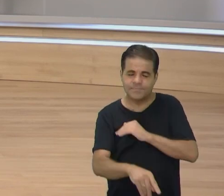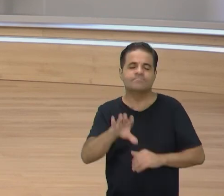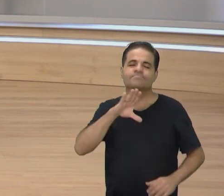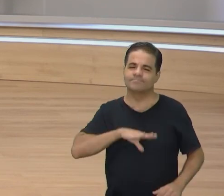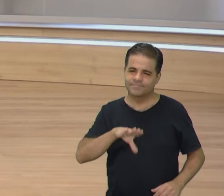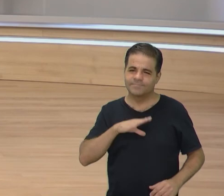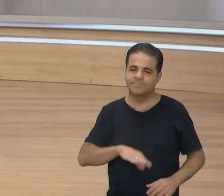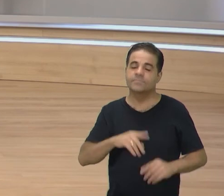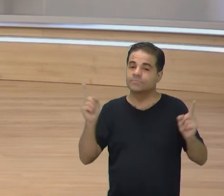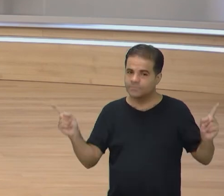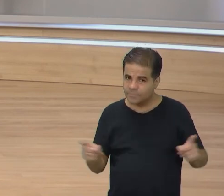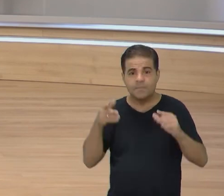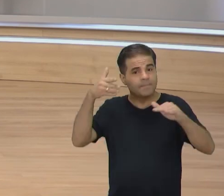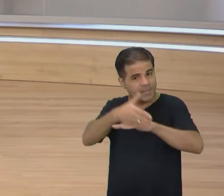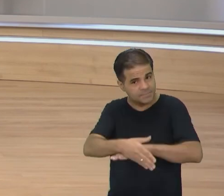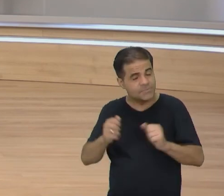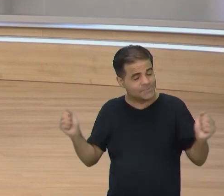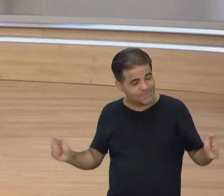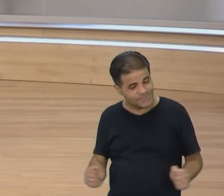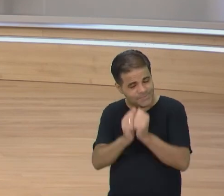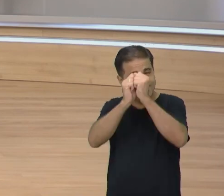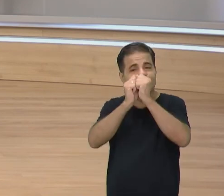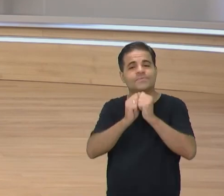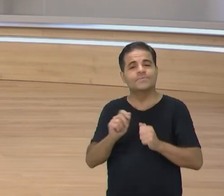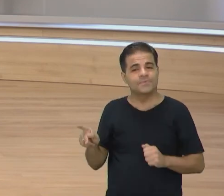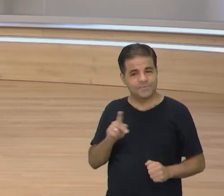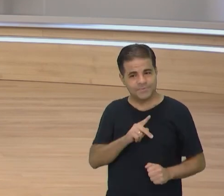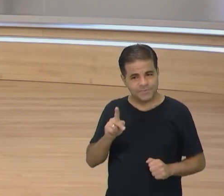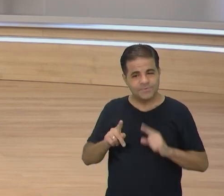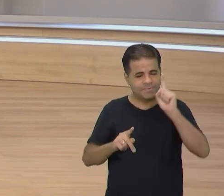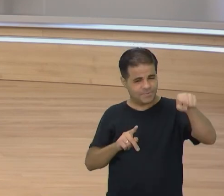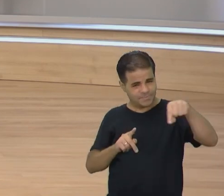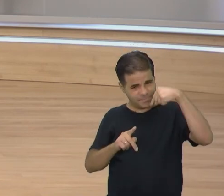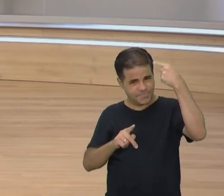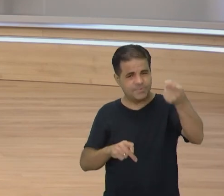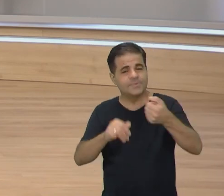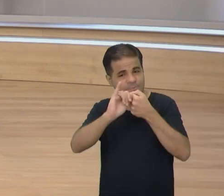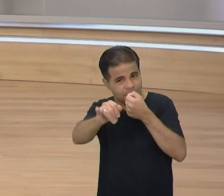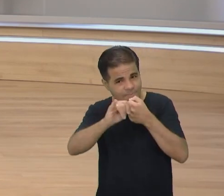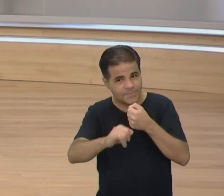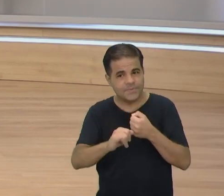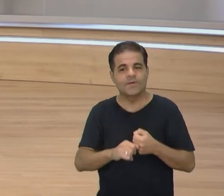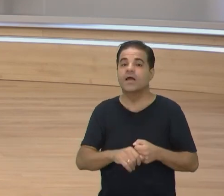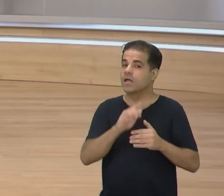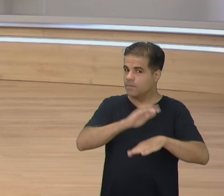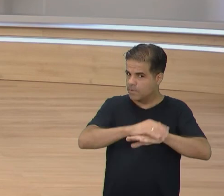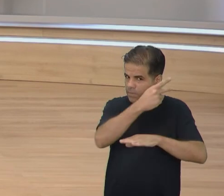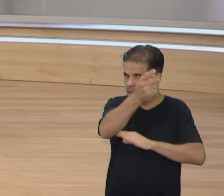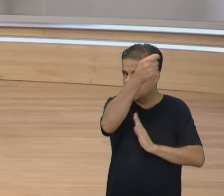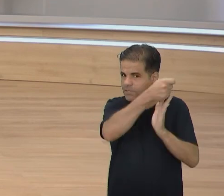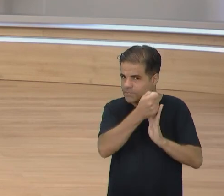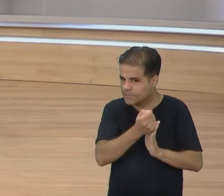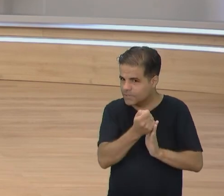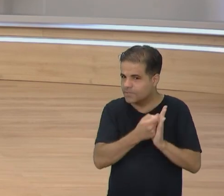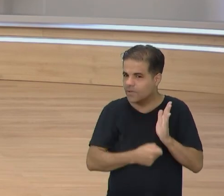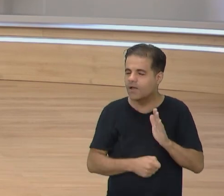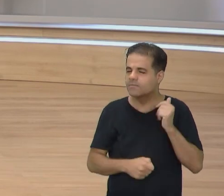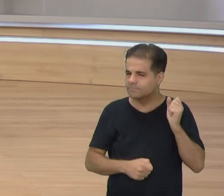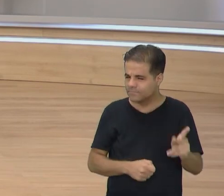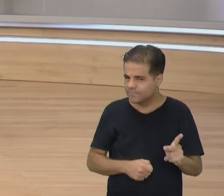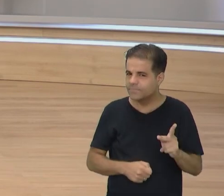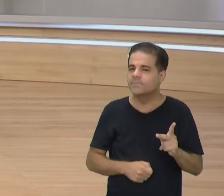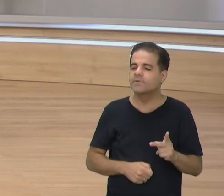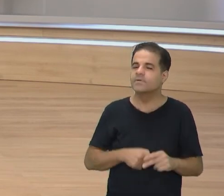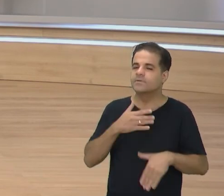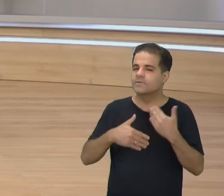CMSP_M, o seu mini conto e participar ao vivo agora aqui com o professor Mauro, que vai fazer o mini conto assim. Ele é escritor, tá, gente? Olha o desafio. Ele é escritor. Eu vou deixar